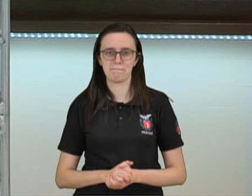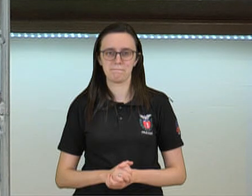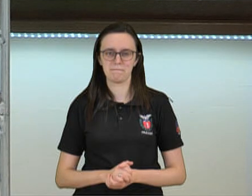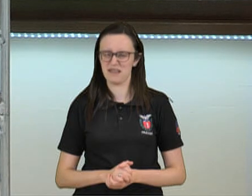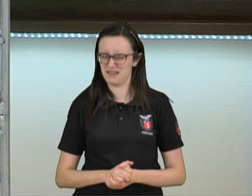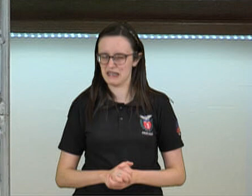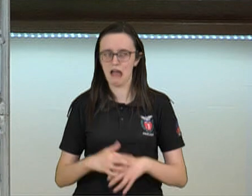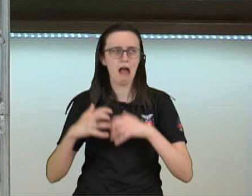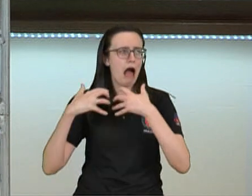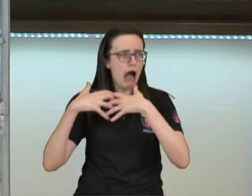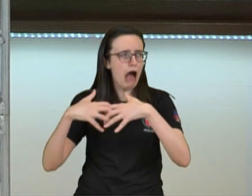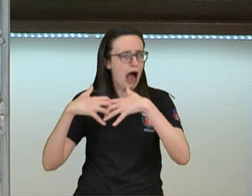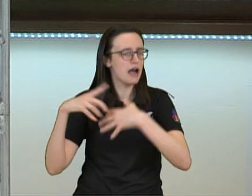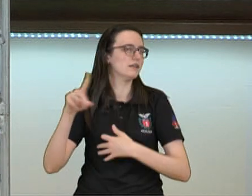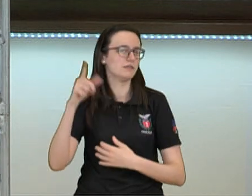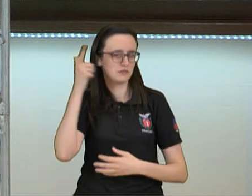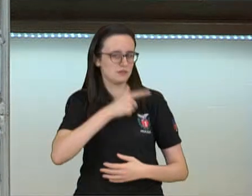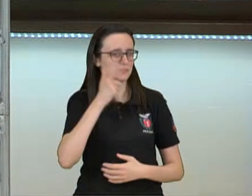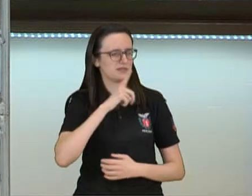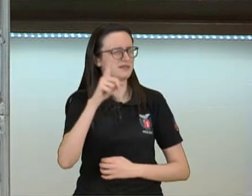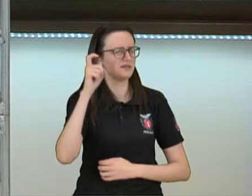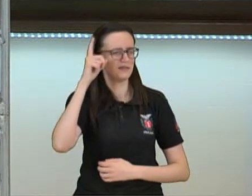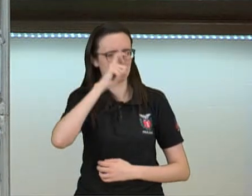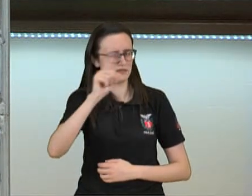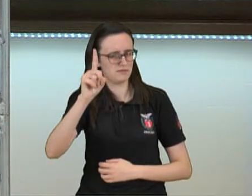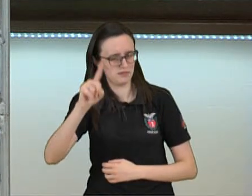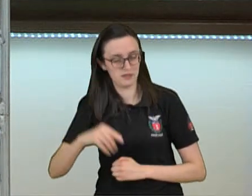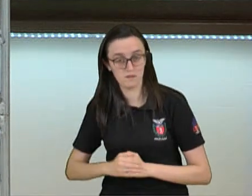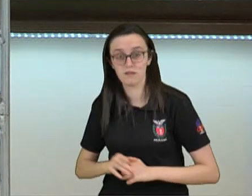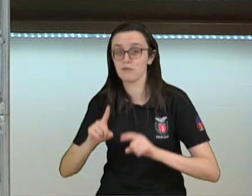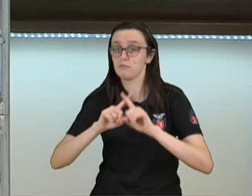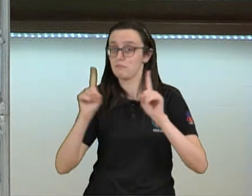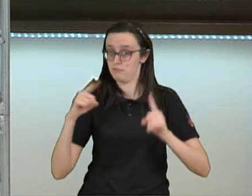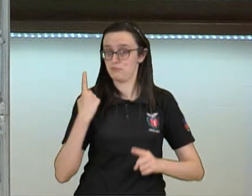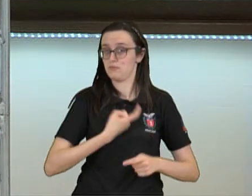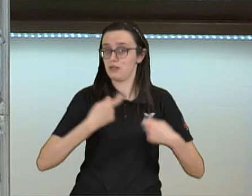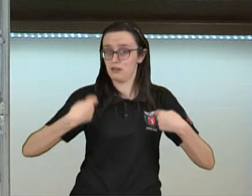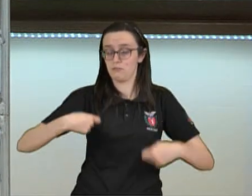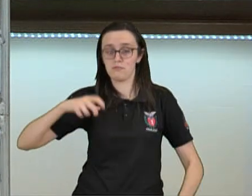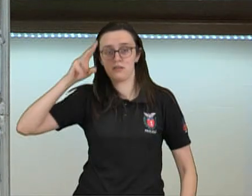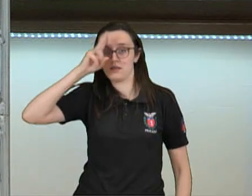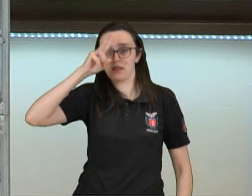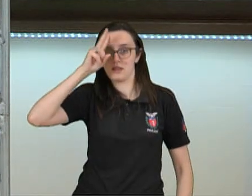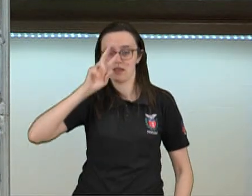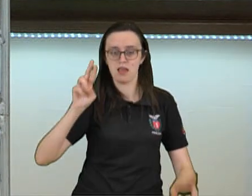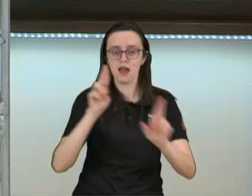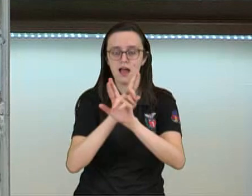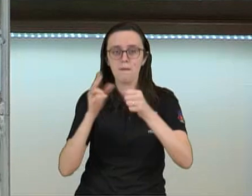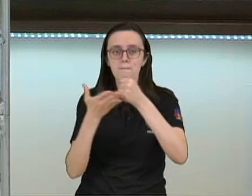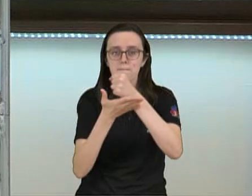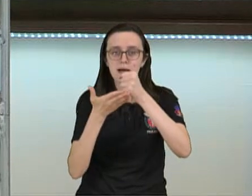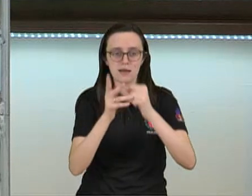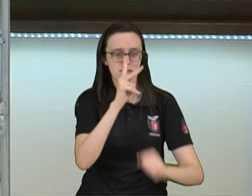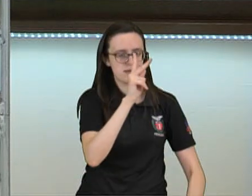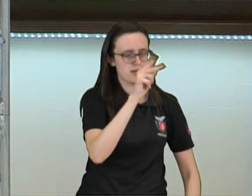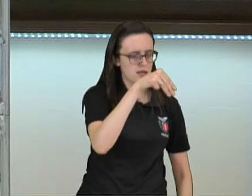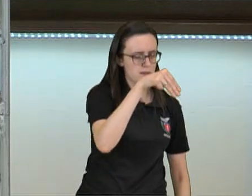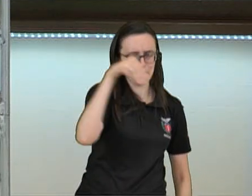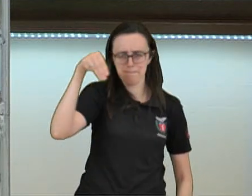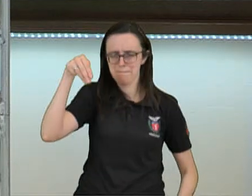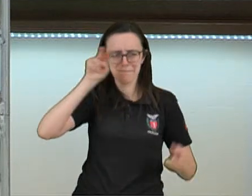Nem quebrou tanto a cabeça assim, né? Não é tão difícil, não. Nós precisamos lembrar da relação básica entre quilômetros